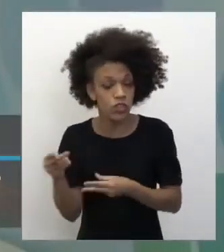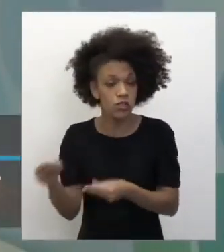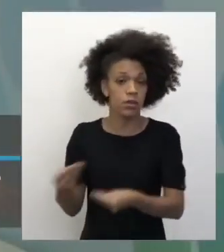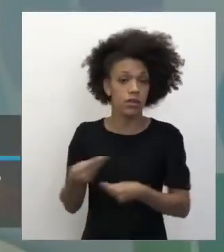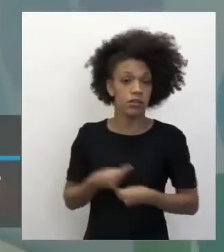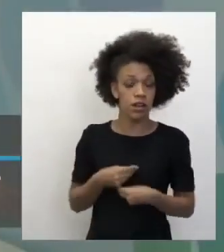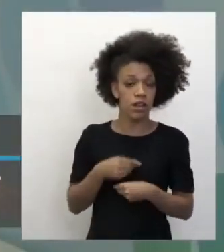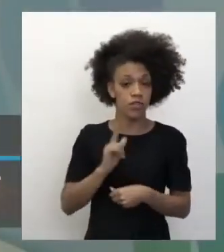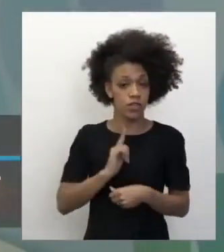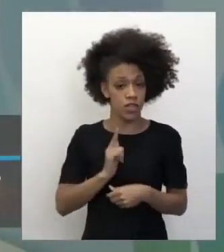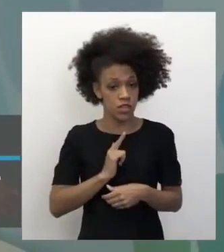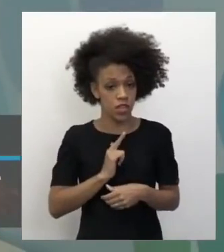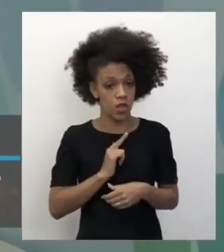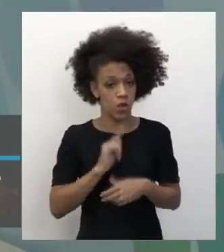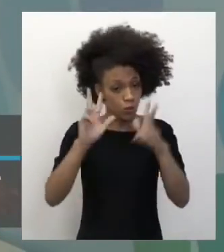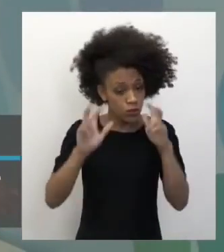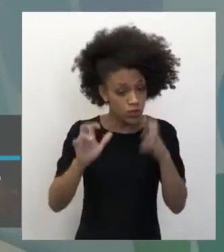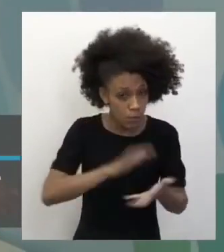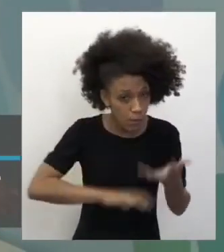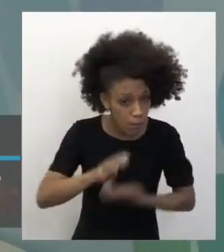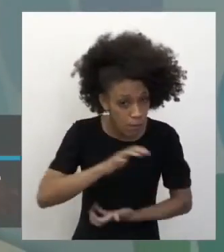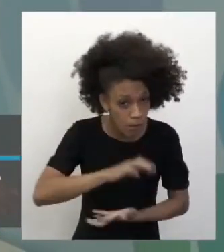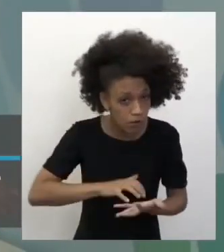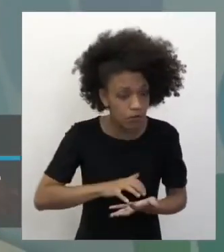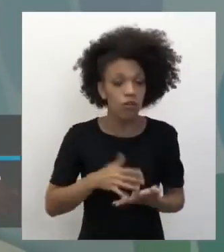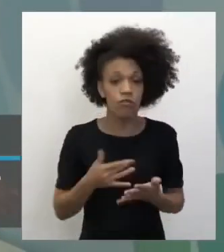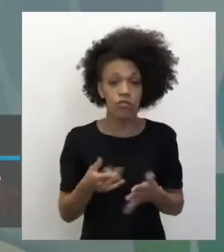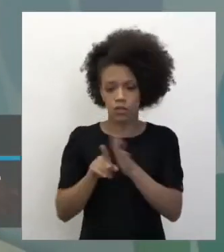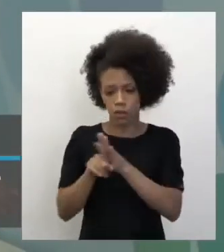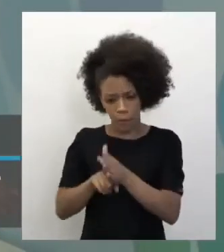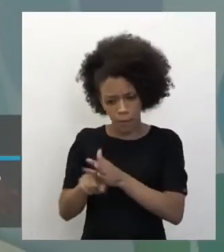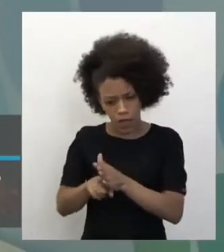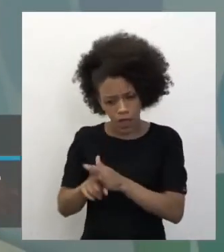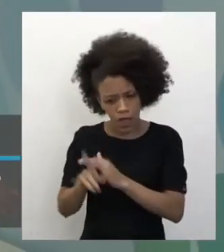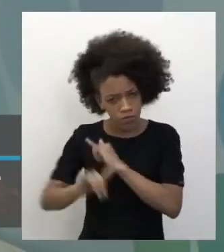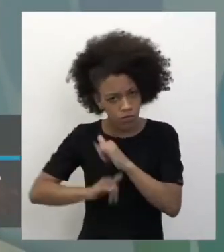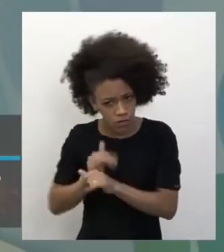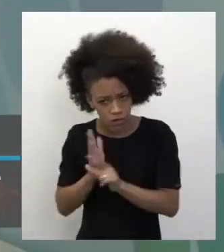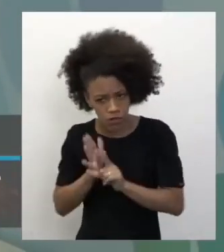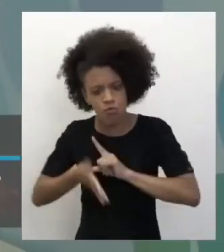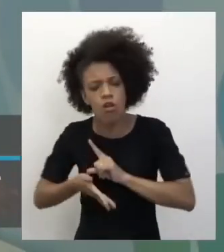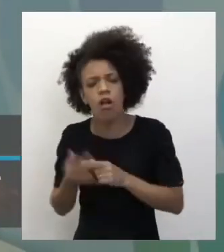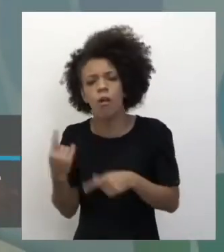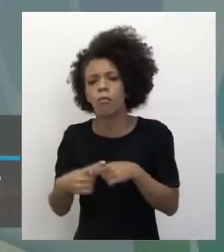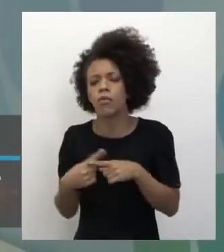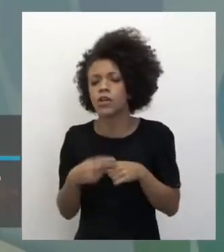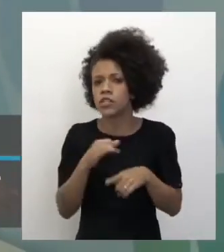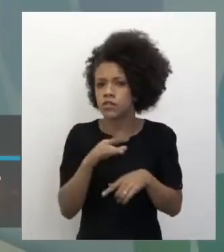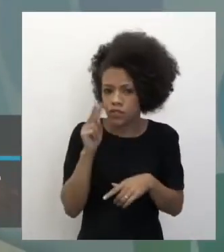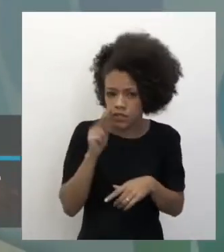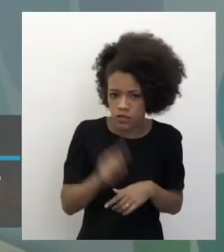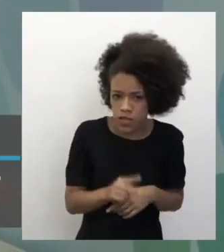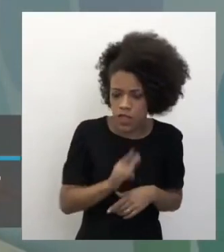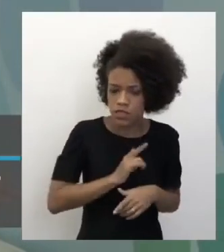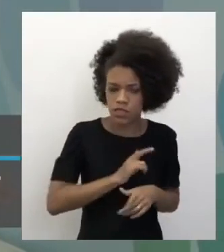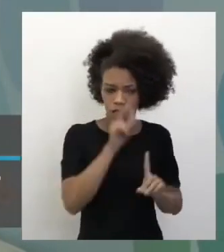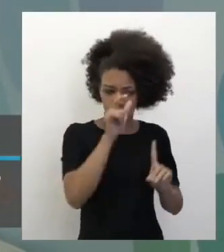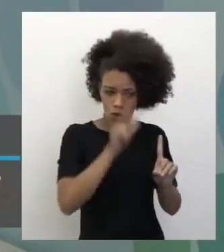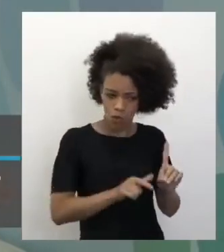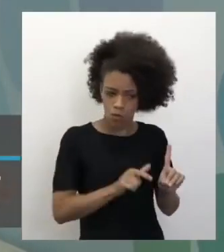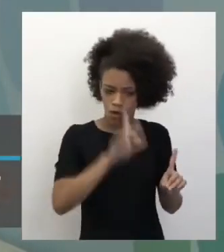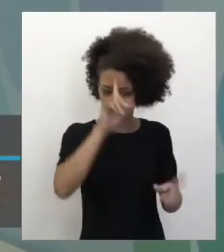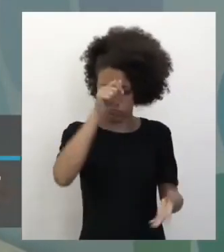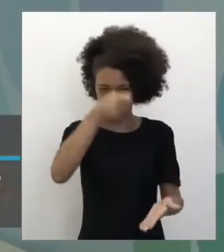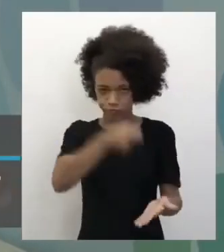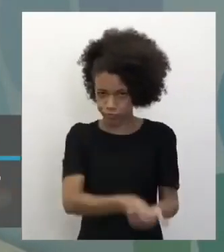E aí vocês têm um tema polêmico. Vocês geralmente vão pesquisar na internet, não é? E se vocês viram ali que tem uma pessoa, uma